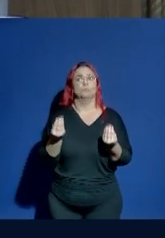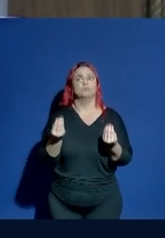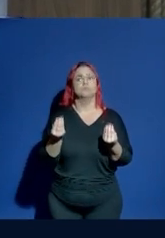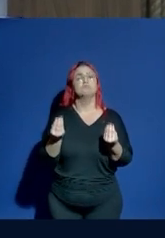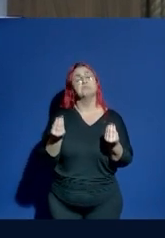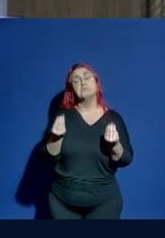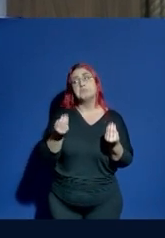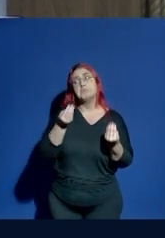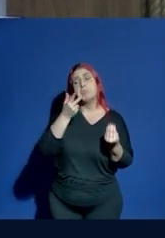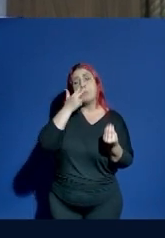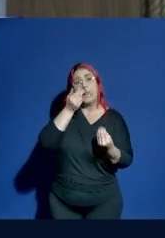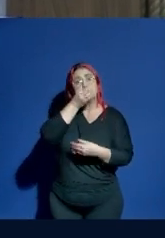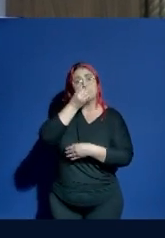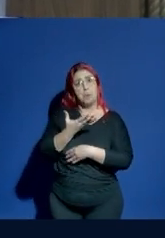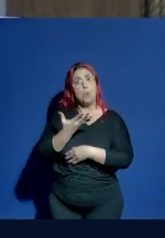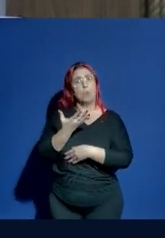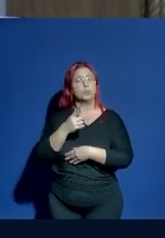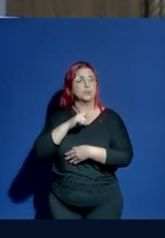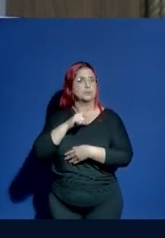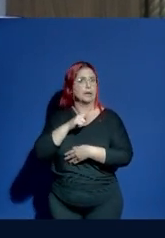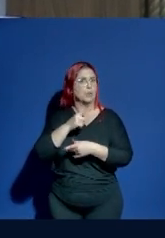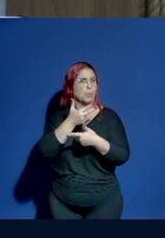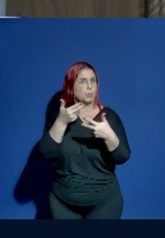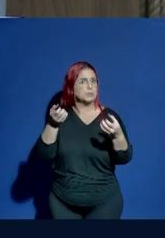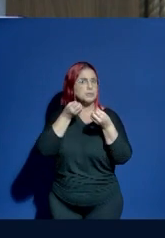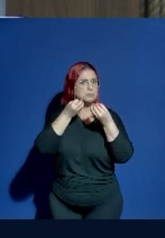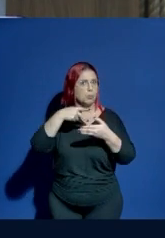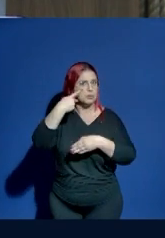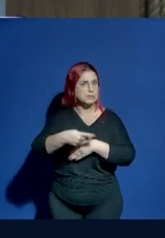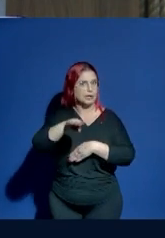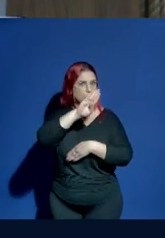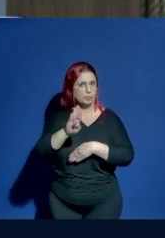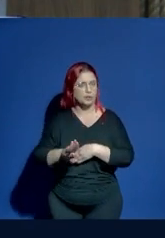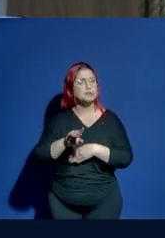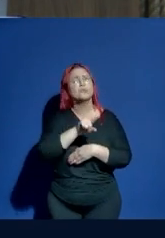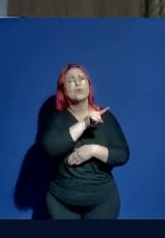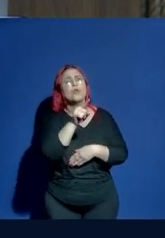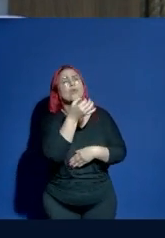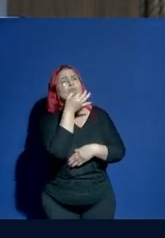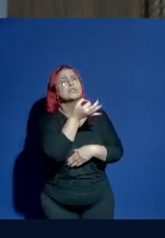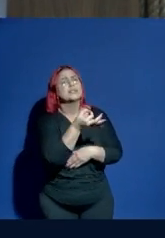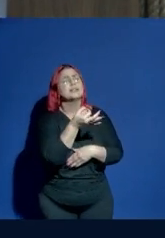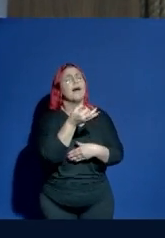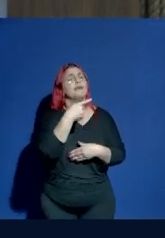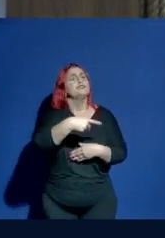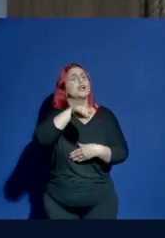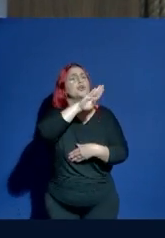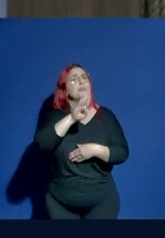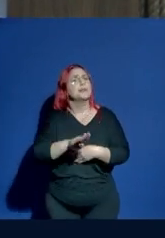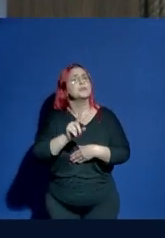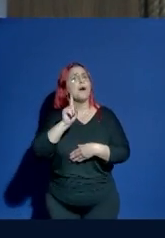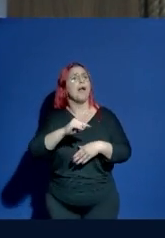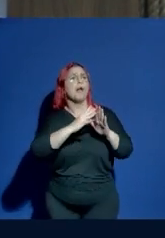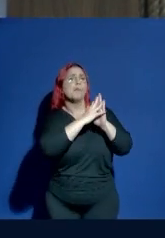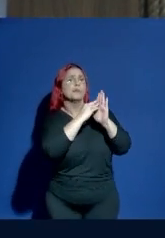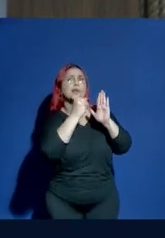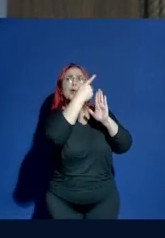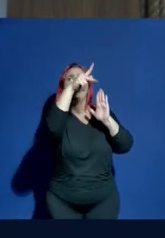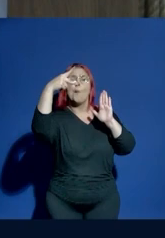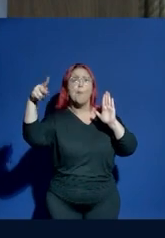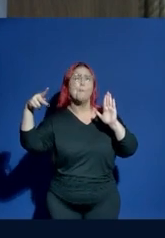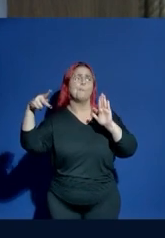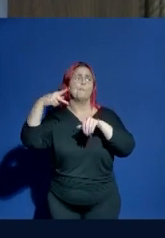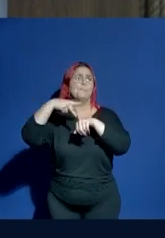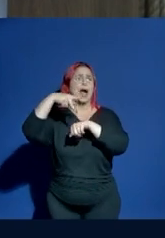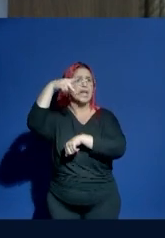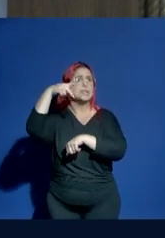bem favorável, né, e com muitos benefícios. Vocês acham que o Brasil é uma vitrine? Os outros países